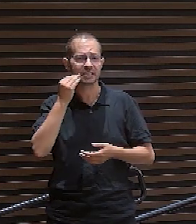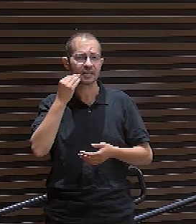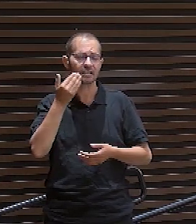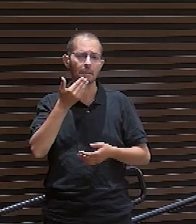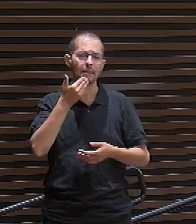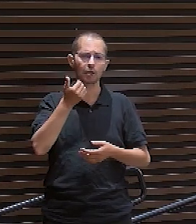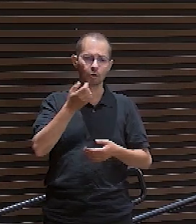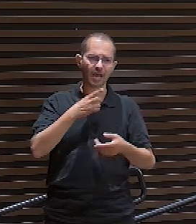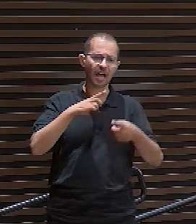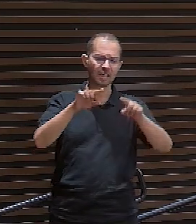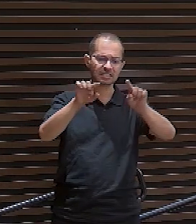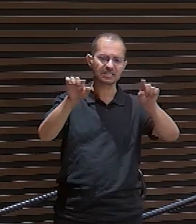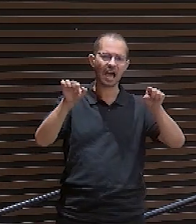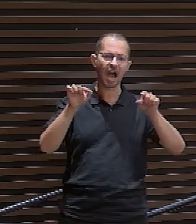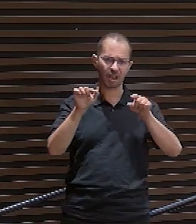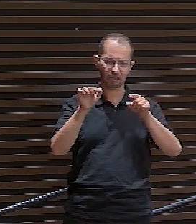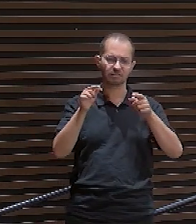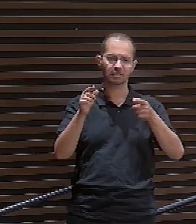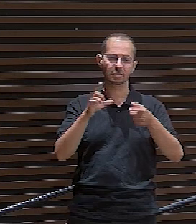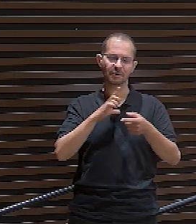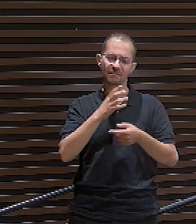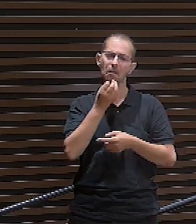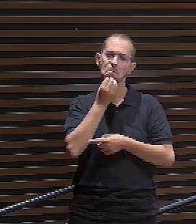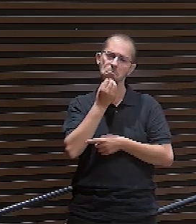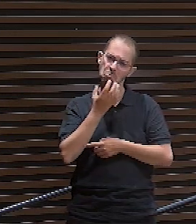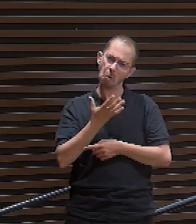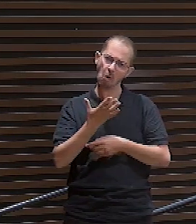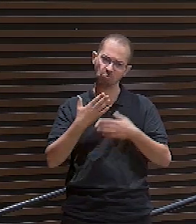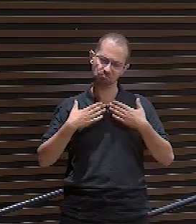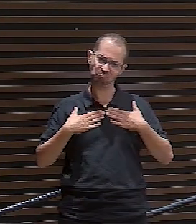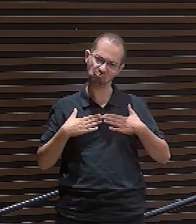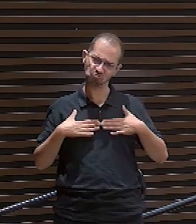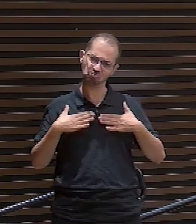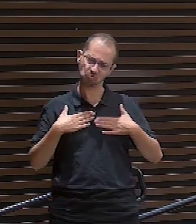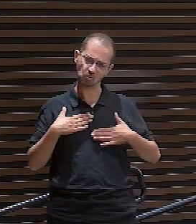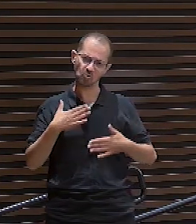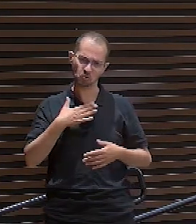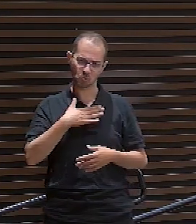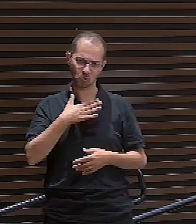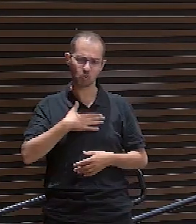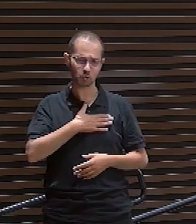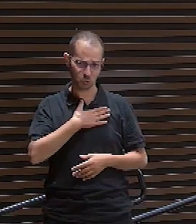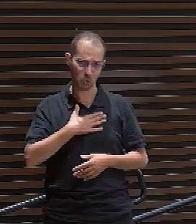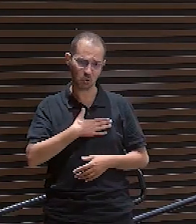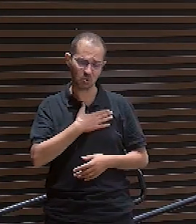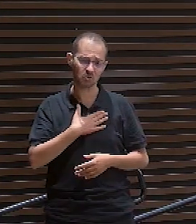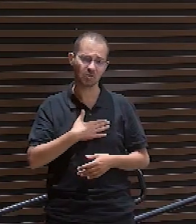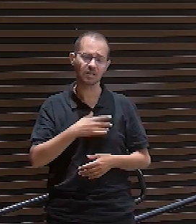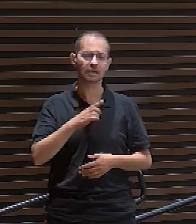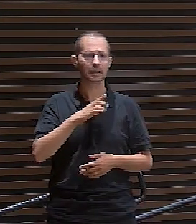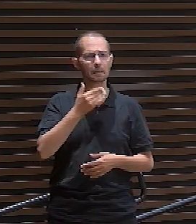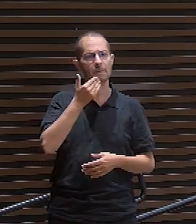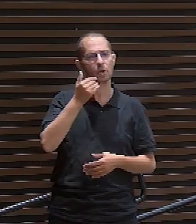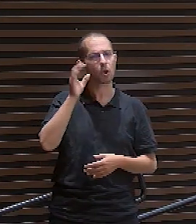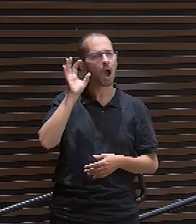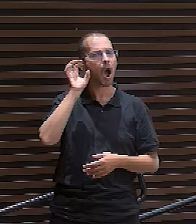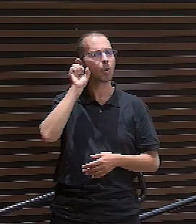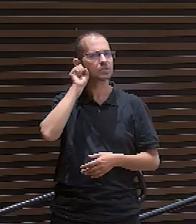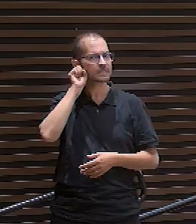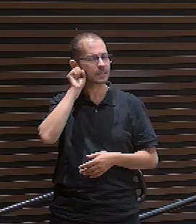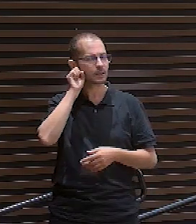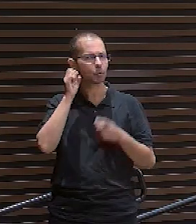de reuniões, ela ficou bem agradável. Nós temos hoje uma melhor audição,